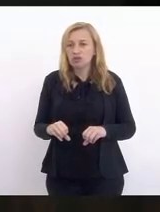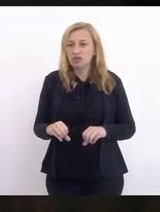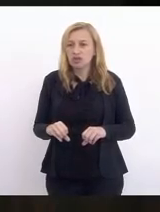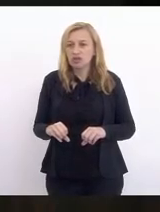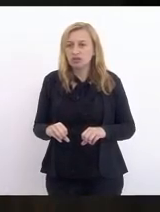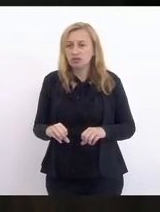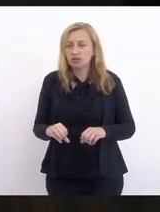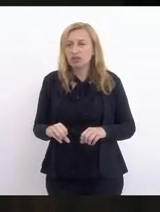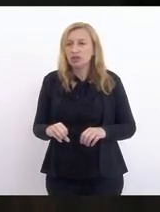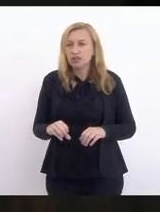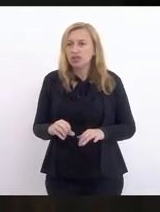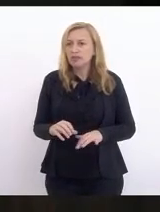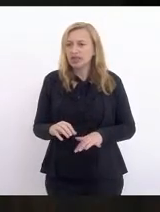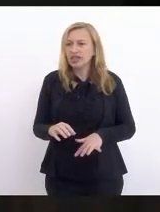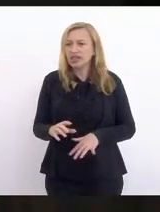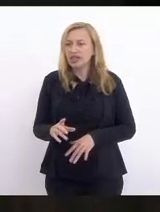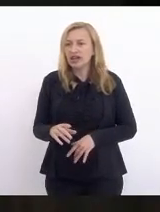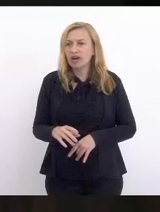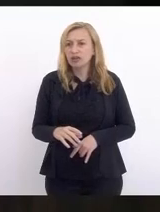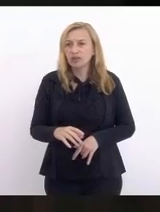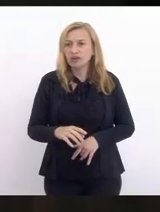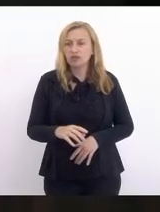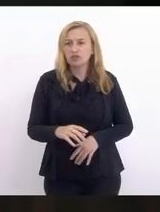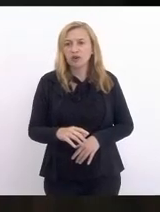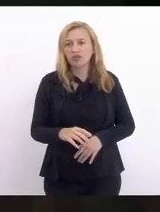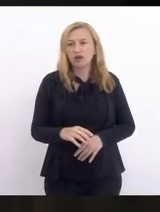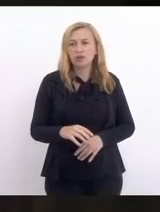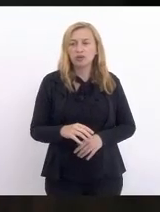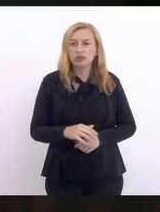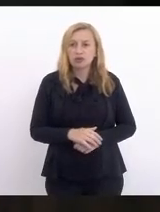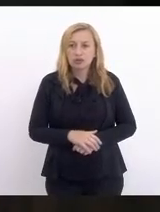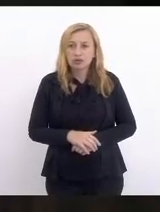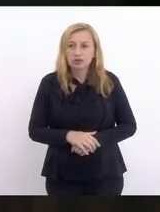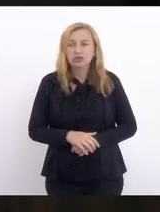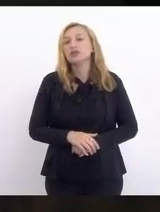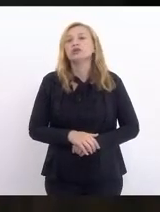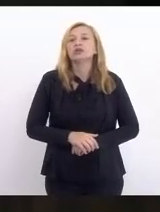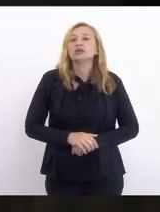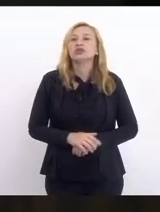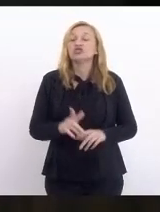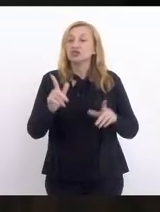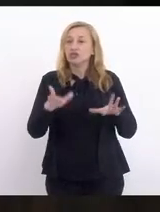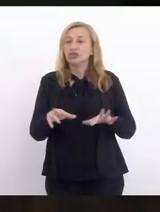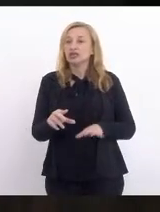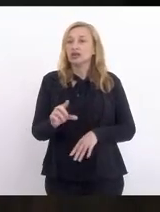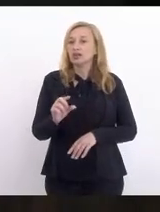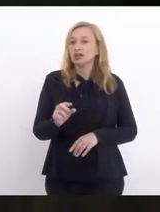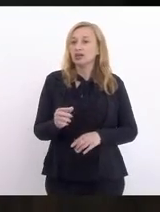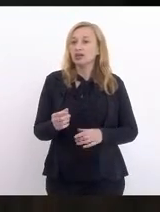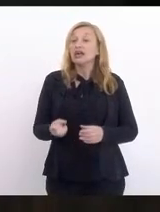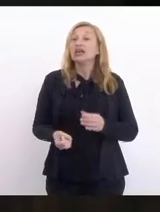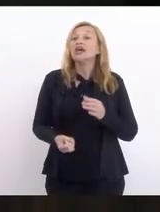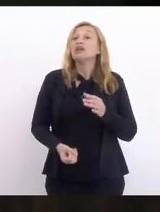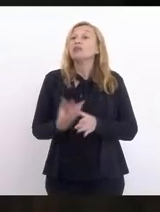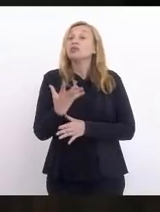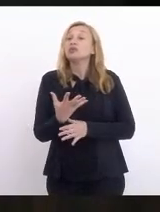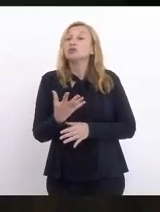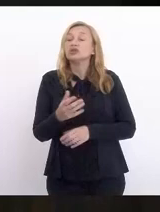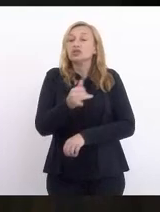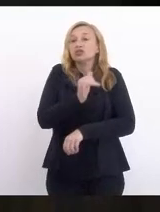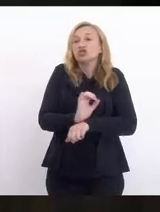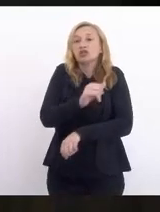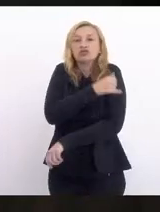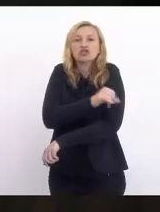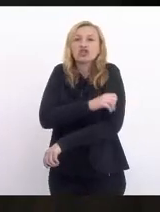com cinquenta por cento quase cinquenta por cento e com preço diferenciado a menos e Quem produz o gás do Estado do Rio de